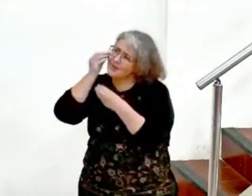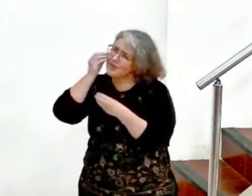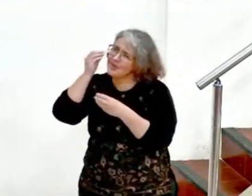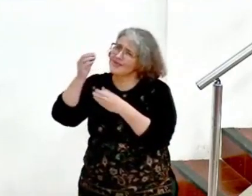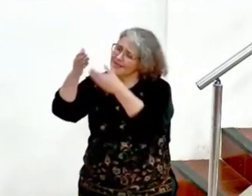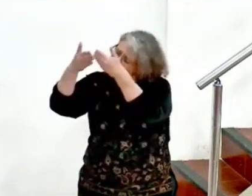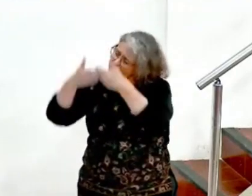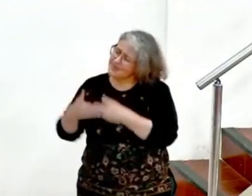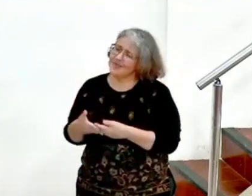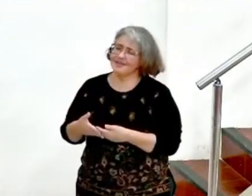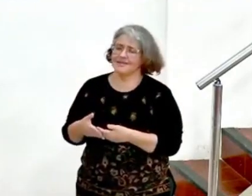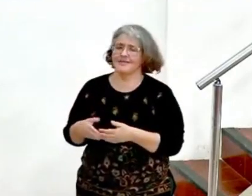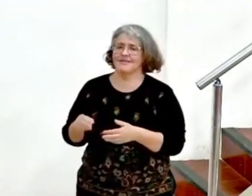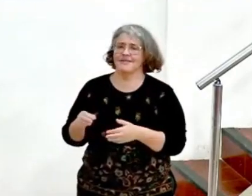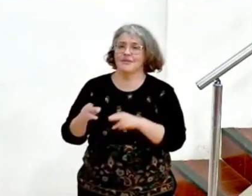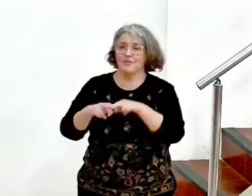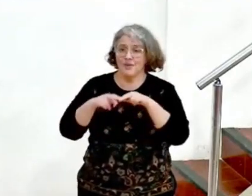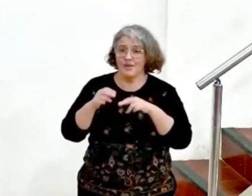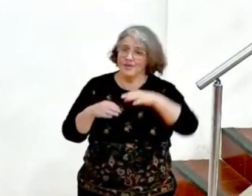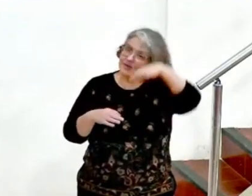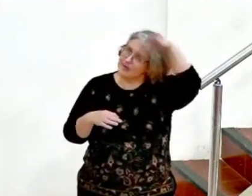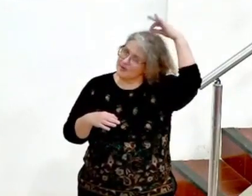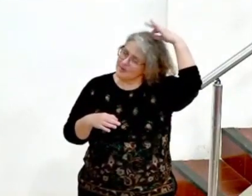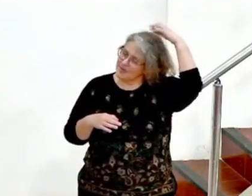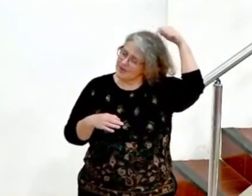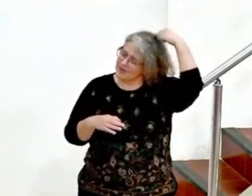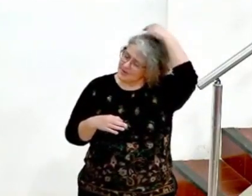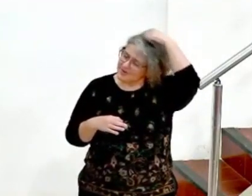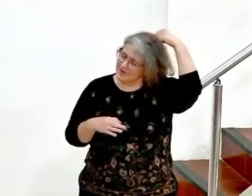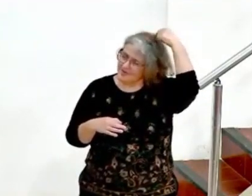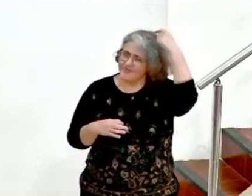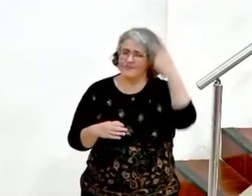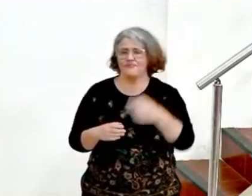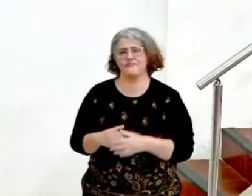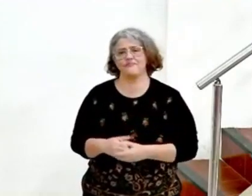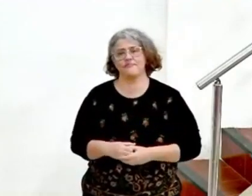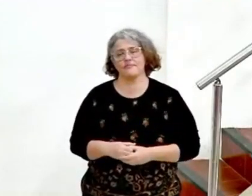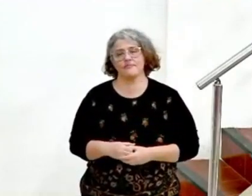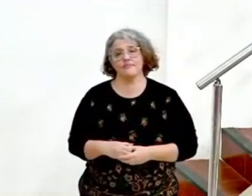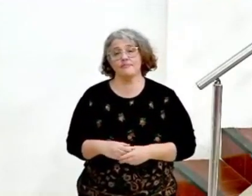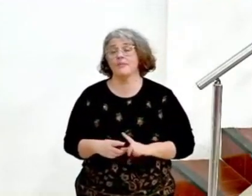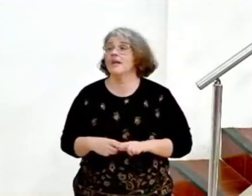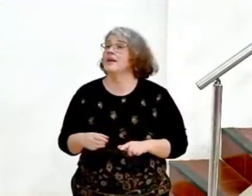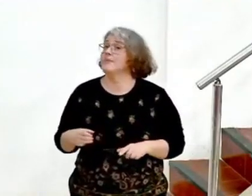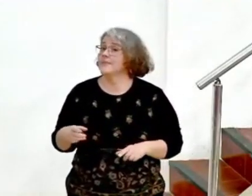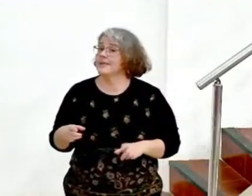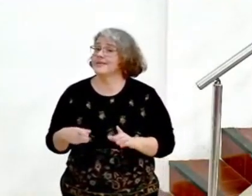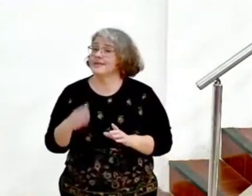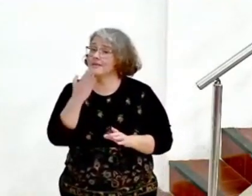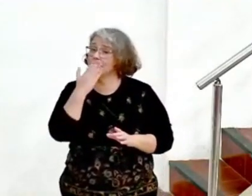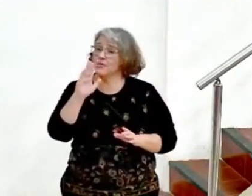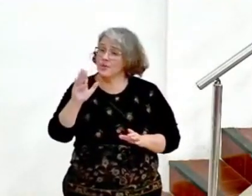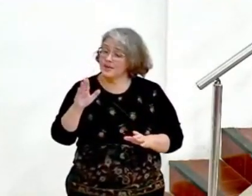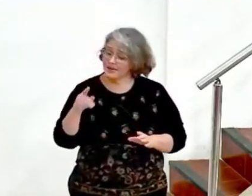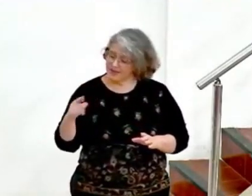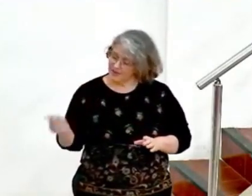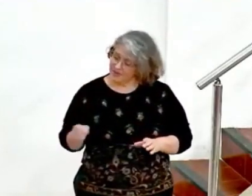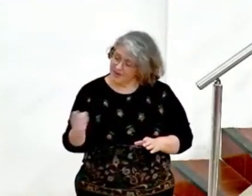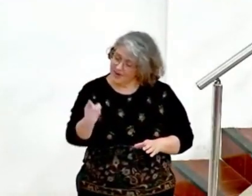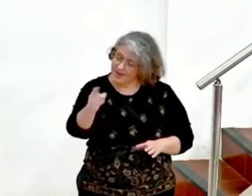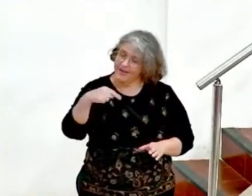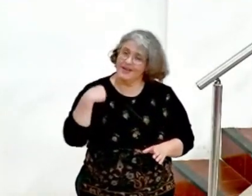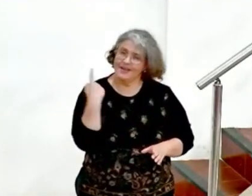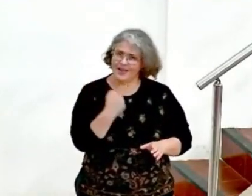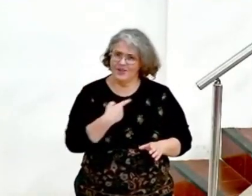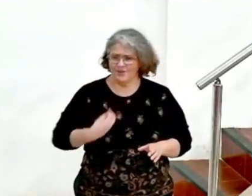nós através do Espírito Santo. Agora ele prometeu a eternidade como alvo final para a nossa vida.